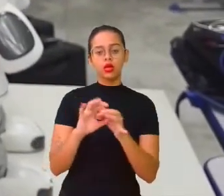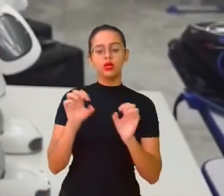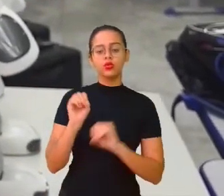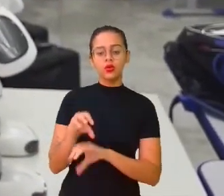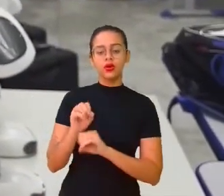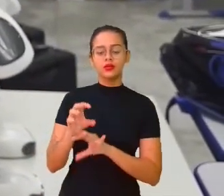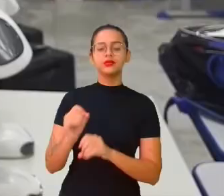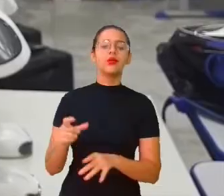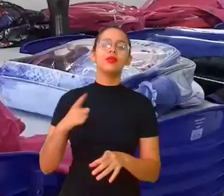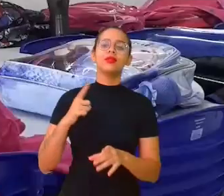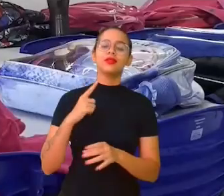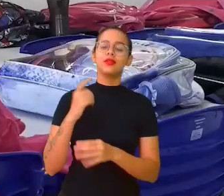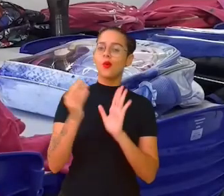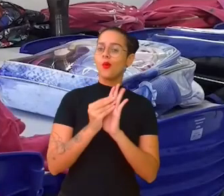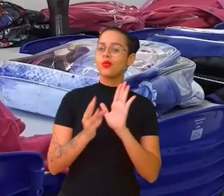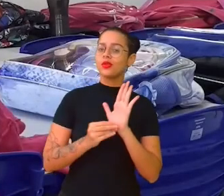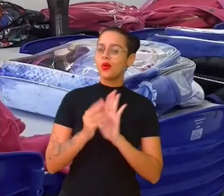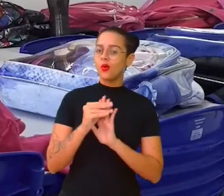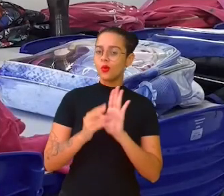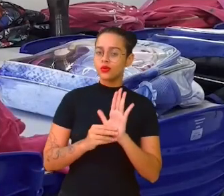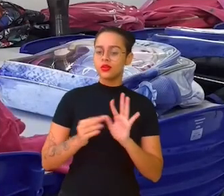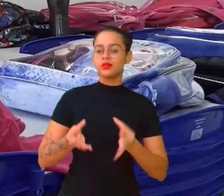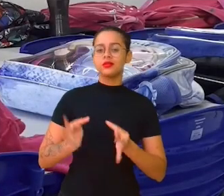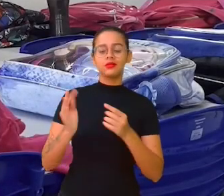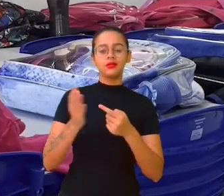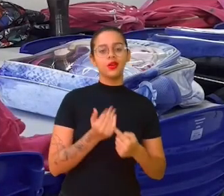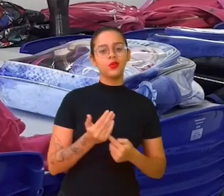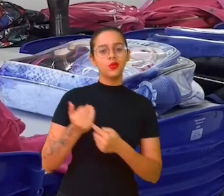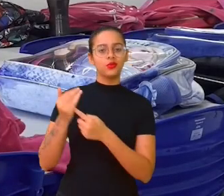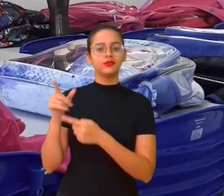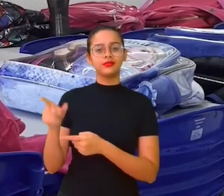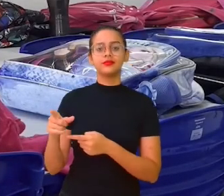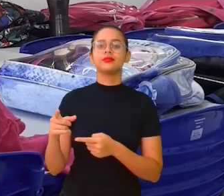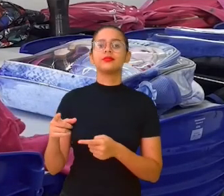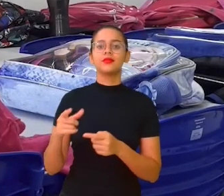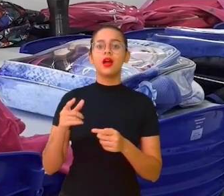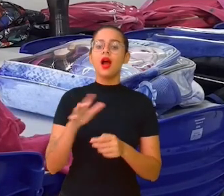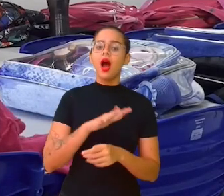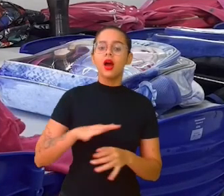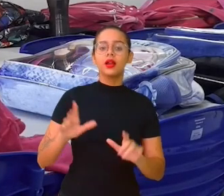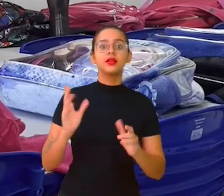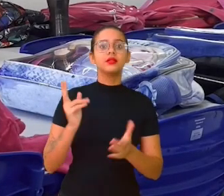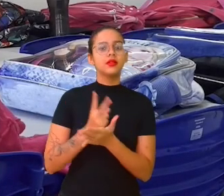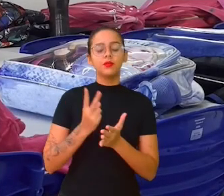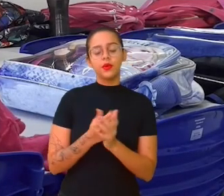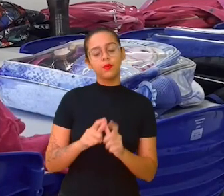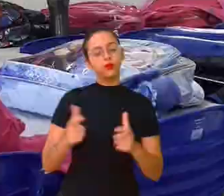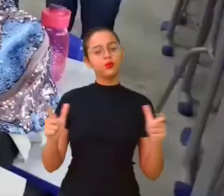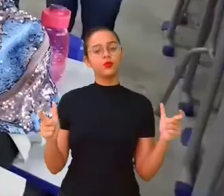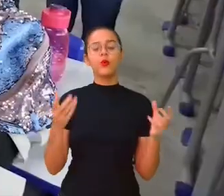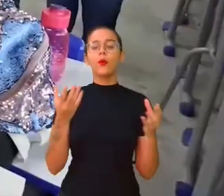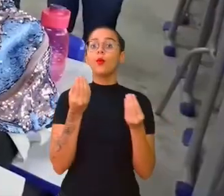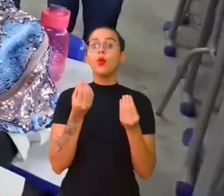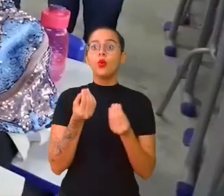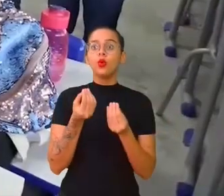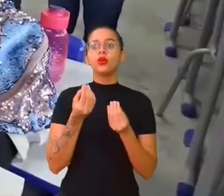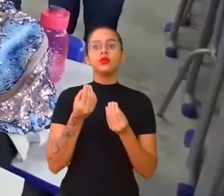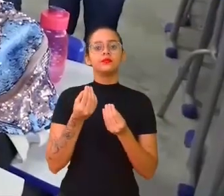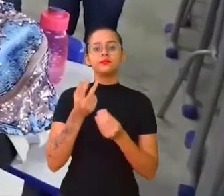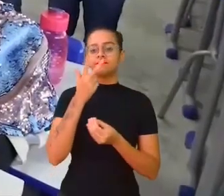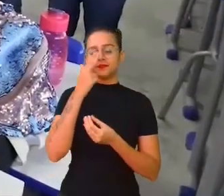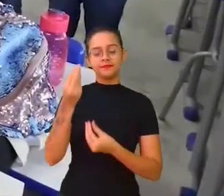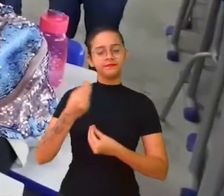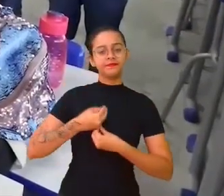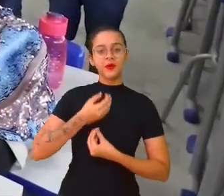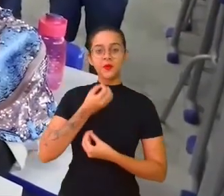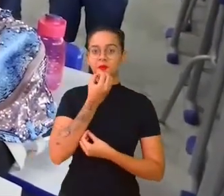gerar conteúdo, né? Tecnologia, como o Everton disse, uma área que está em expansão. É, então é muito enriquecedor para os